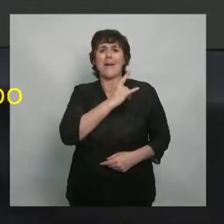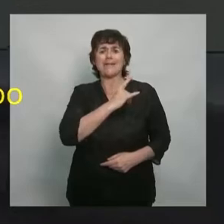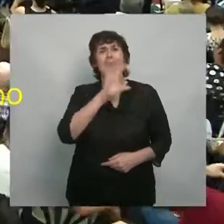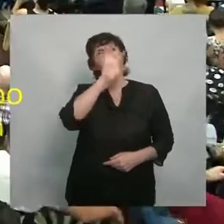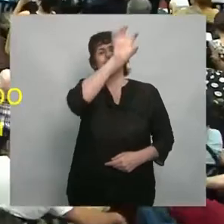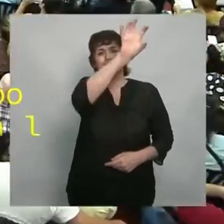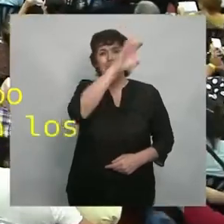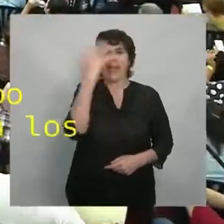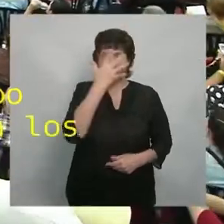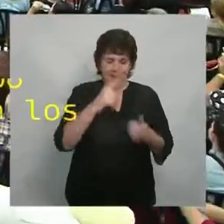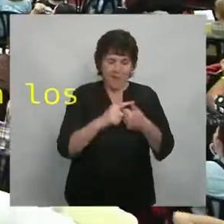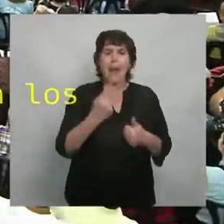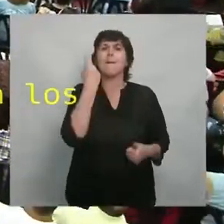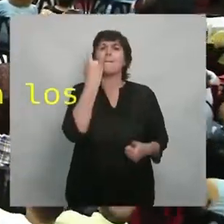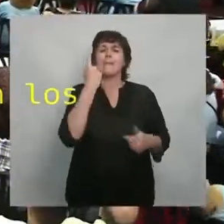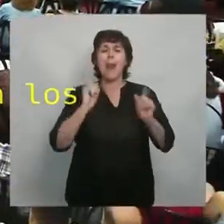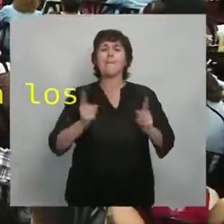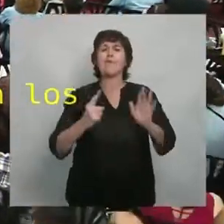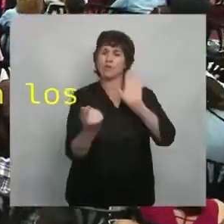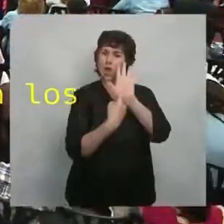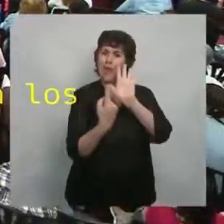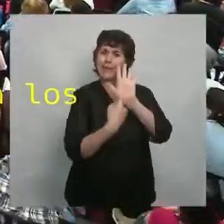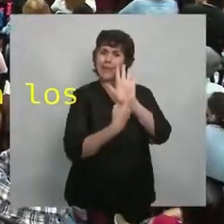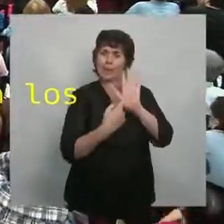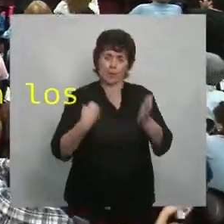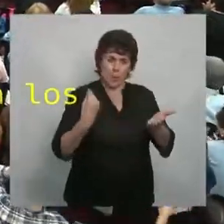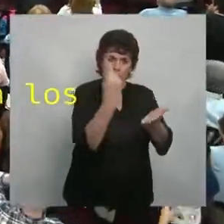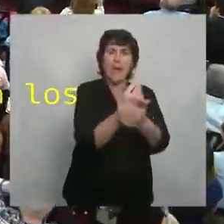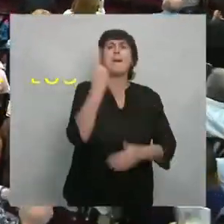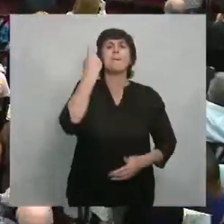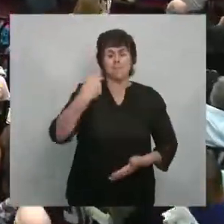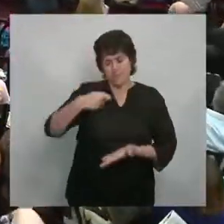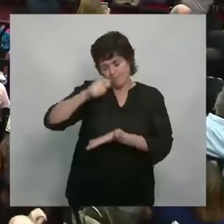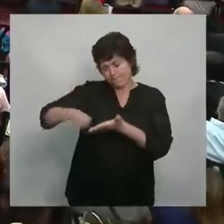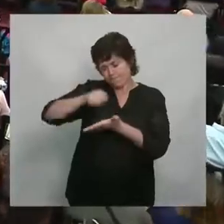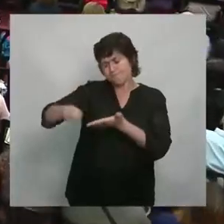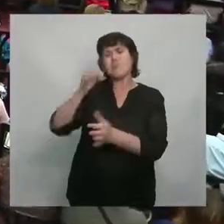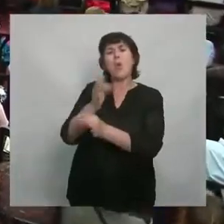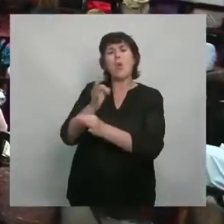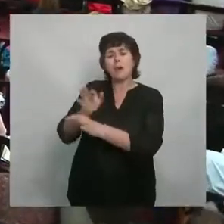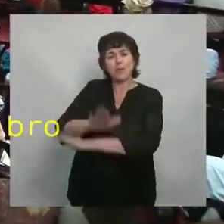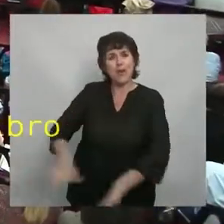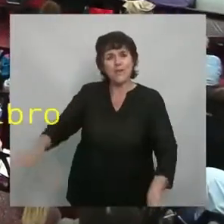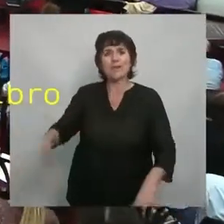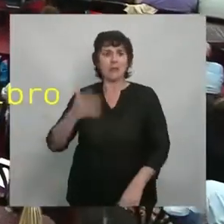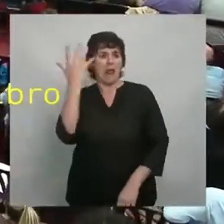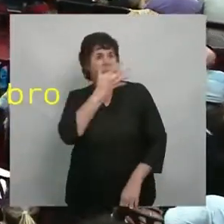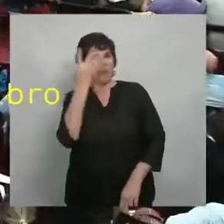professora titular, primeiro livro da, não sei o quê, da educação infantil a receber o prêmio